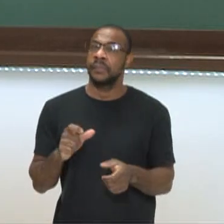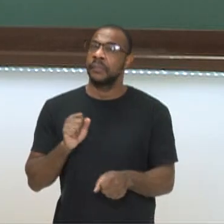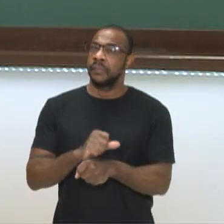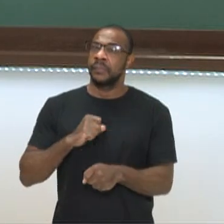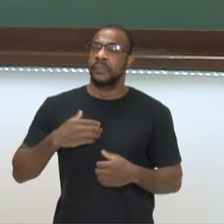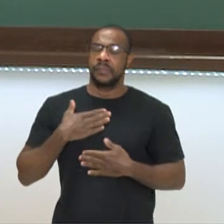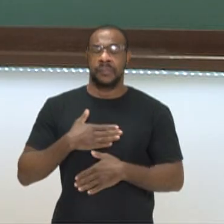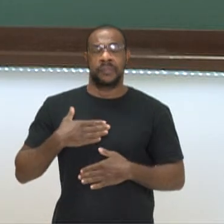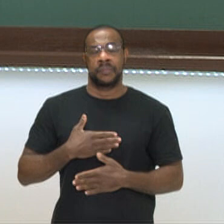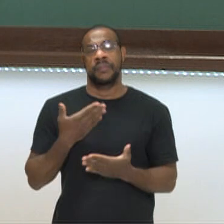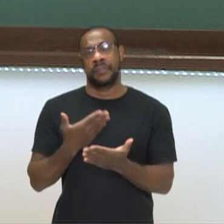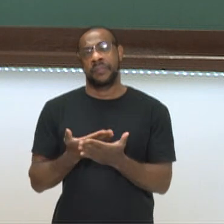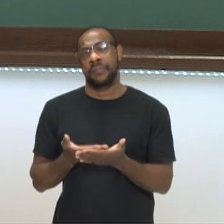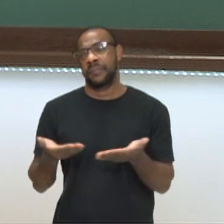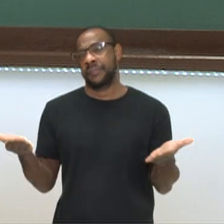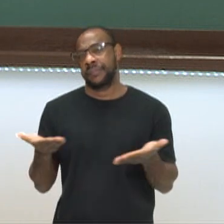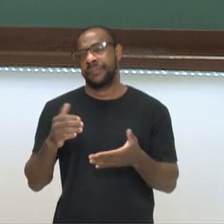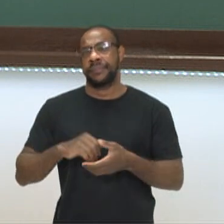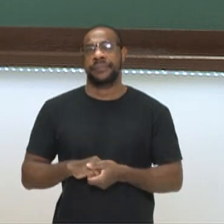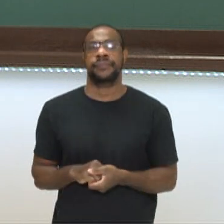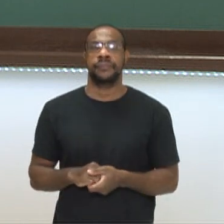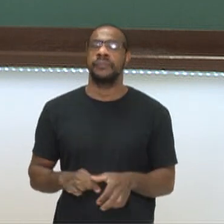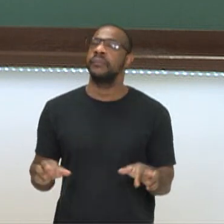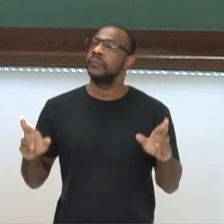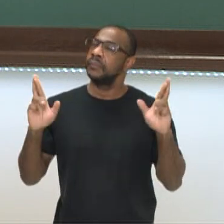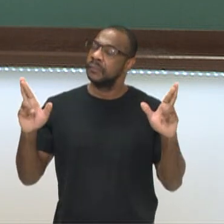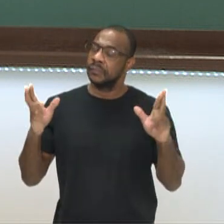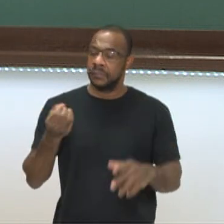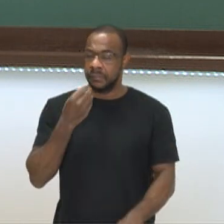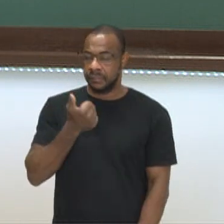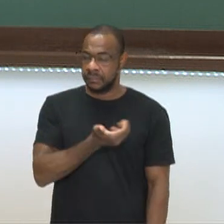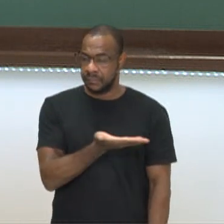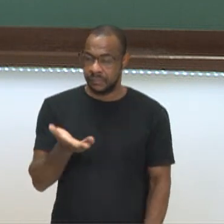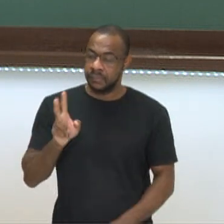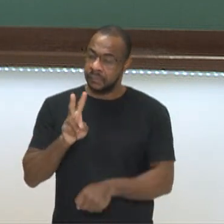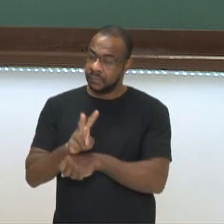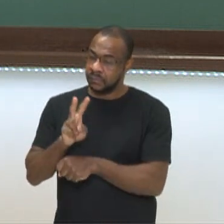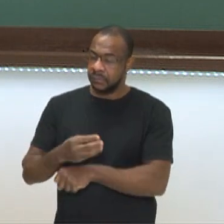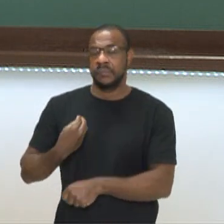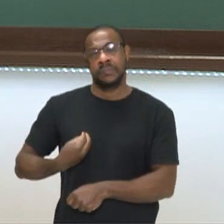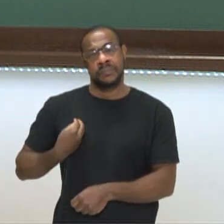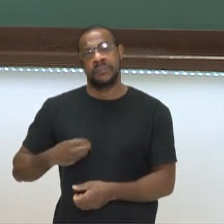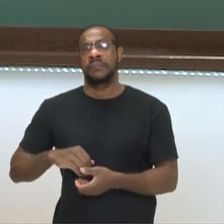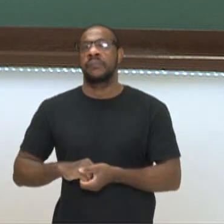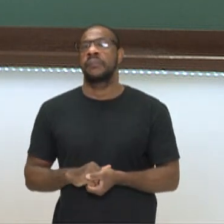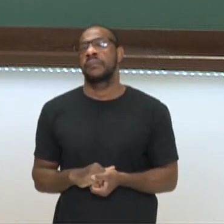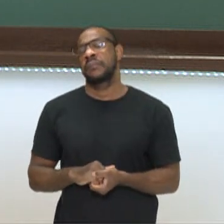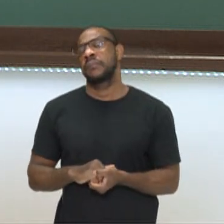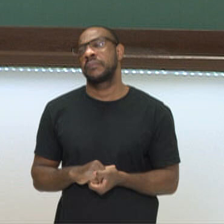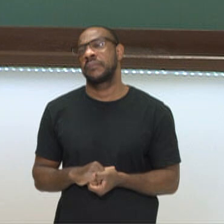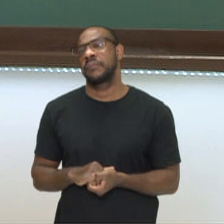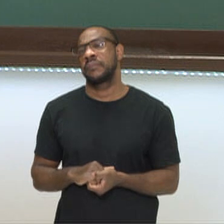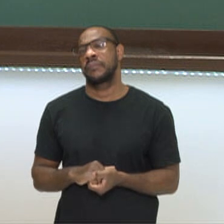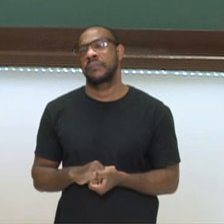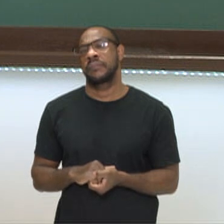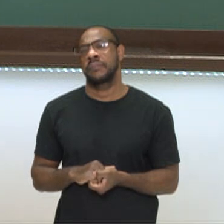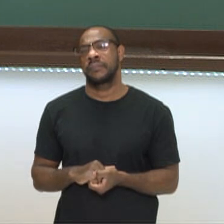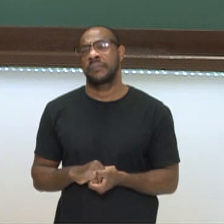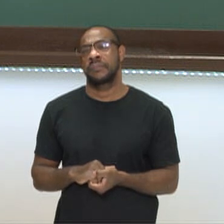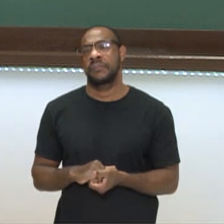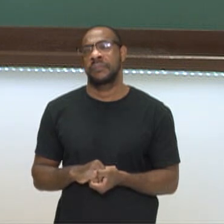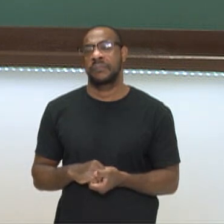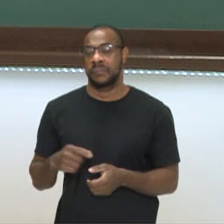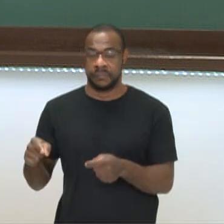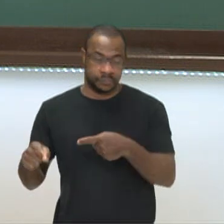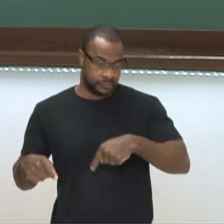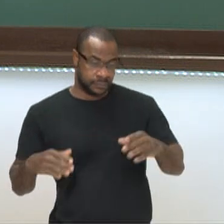gostado da nossa aula, desejando que vocês fiquem bem, se cuidem, Como disse a Madre Teresa de Calcutá, vai para